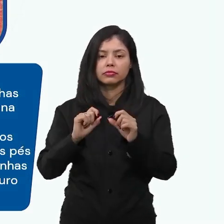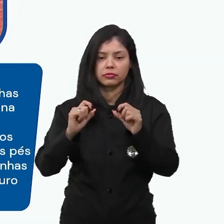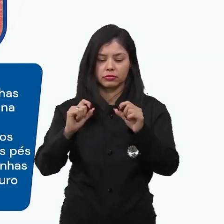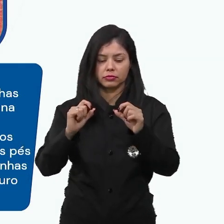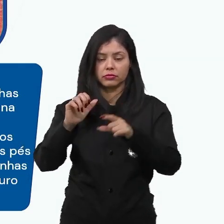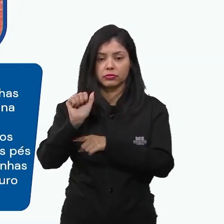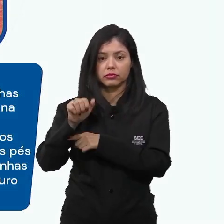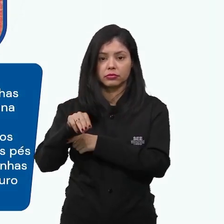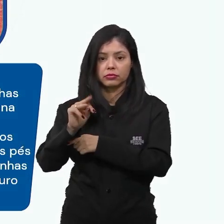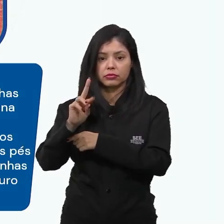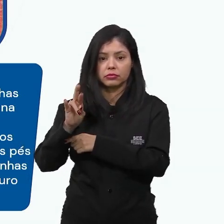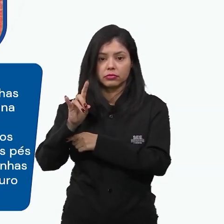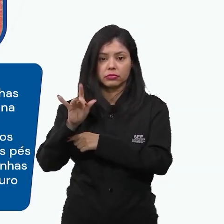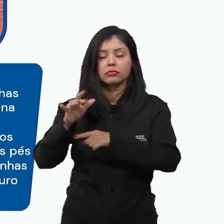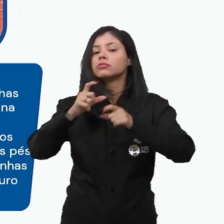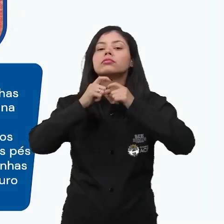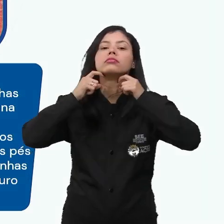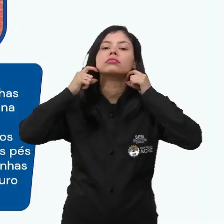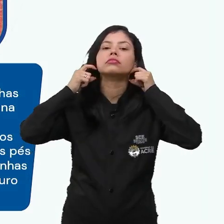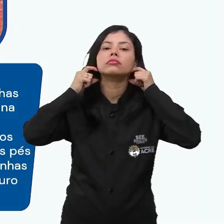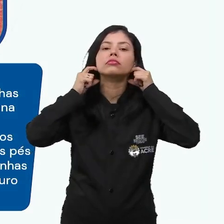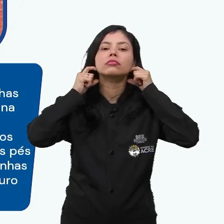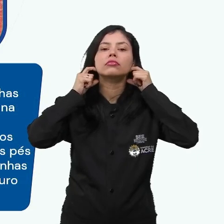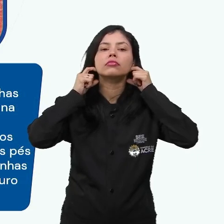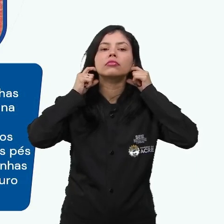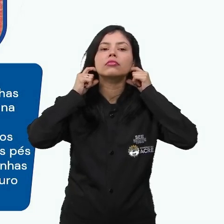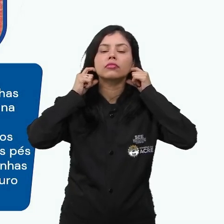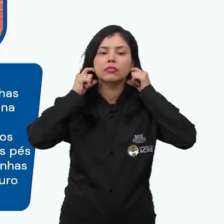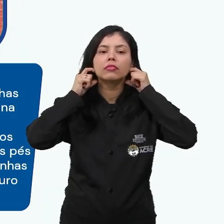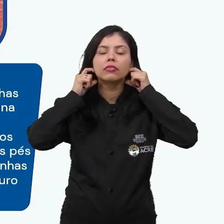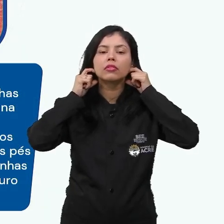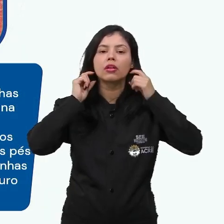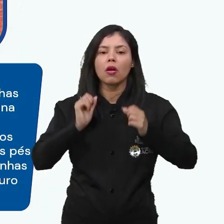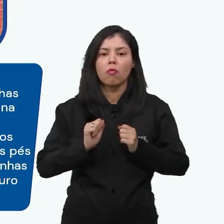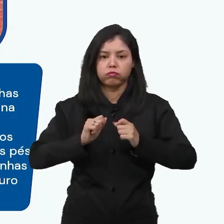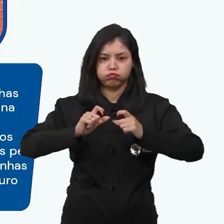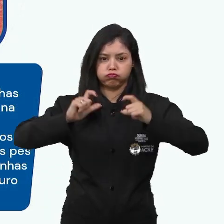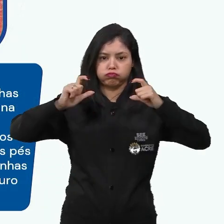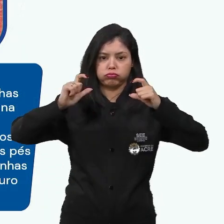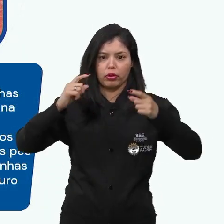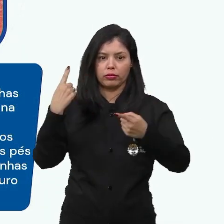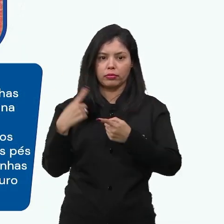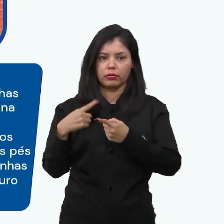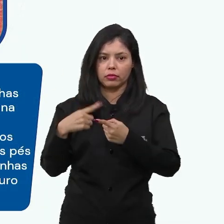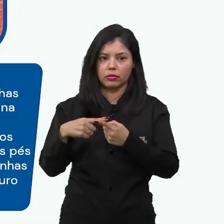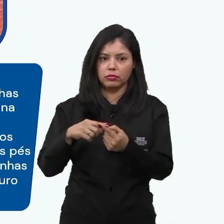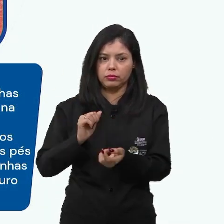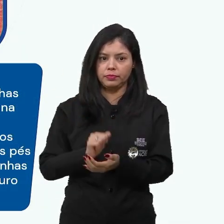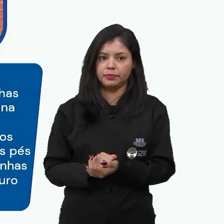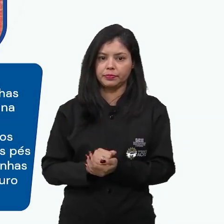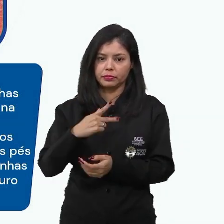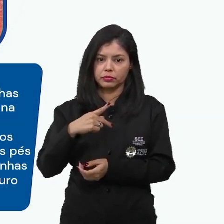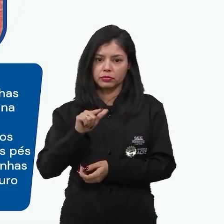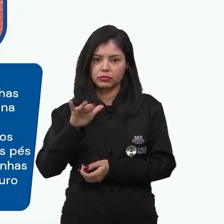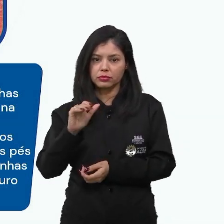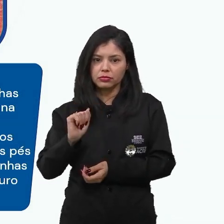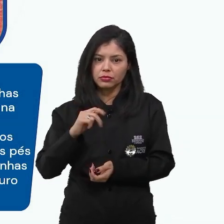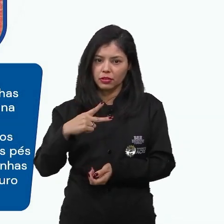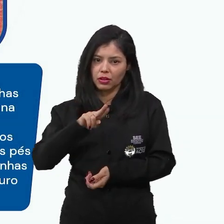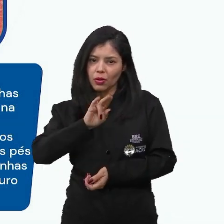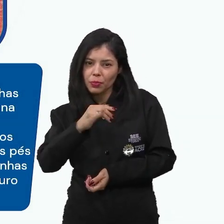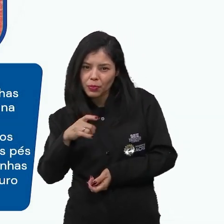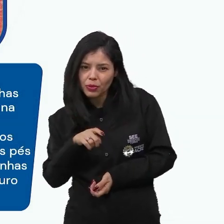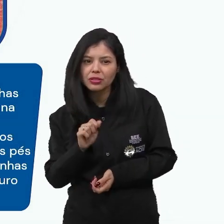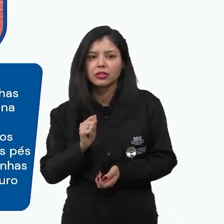a amígdala, ela tá bem inchada, né? Bem inflamada. E aqui vocês podem ver as placas de pus, né?